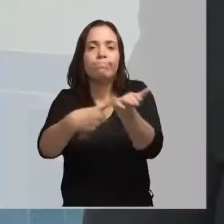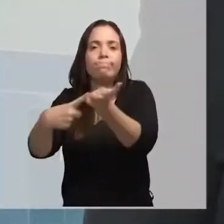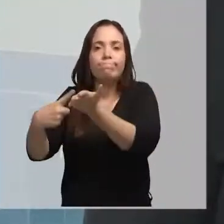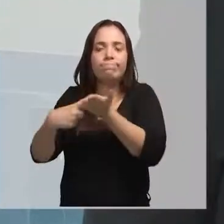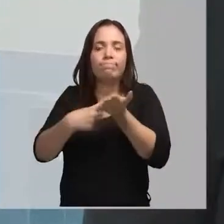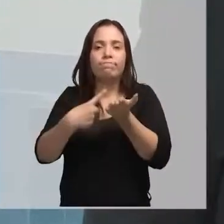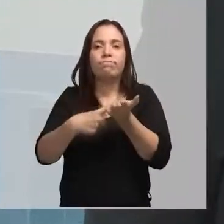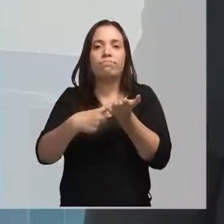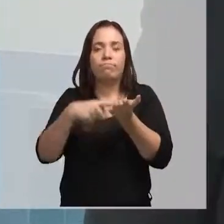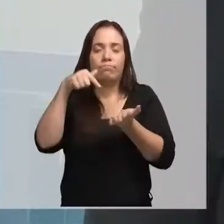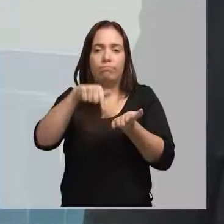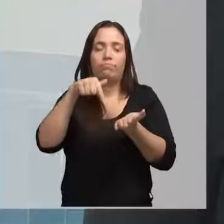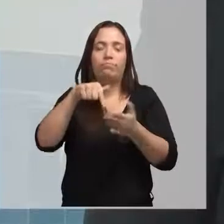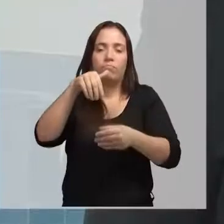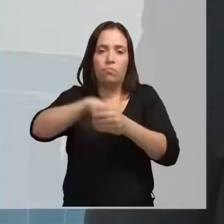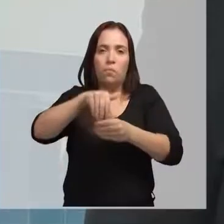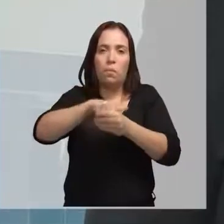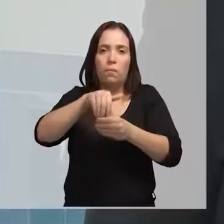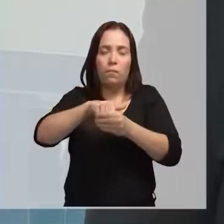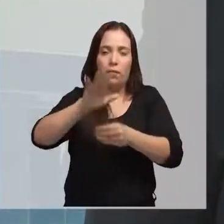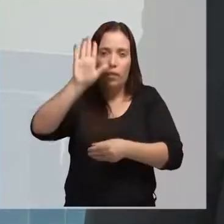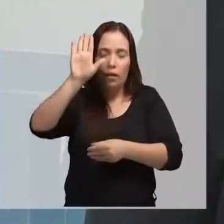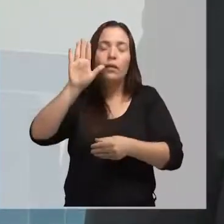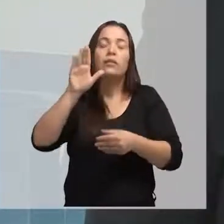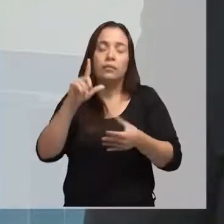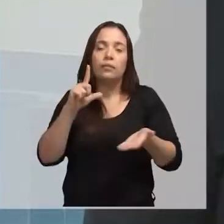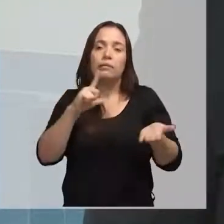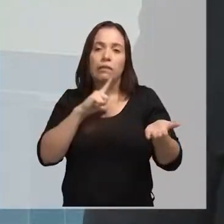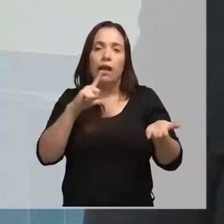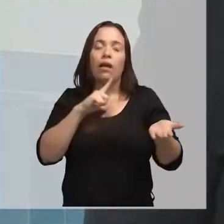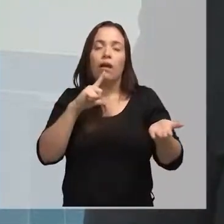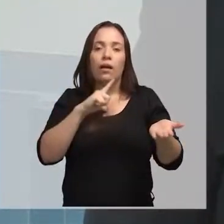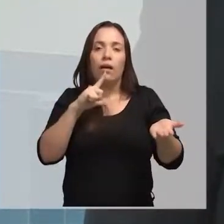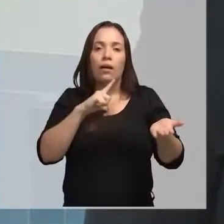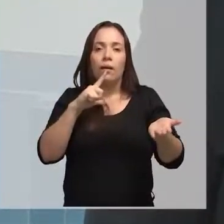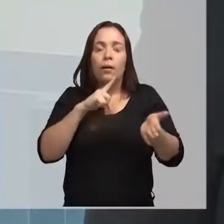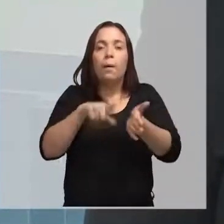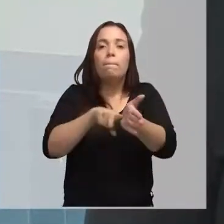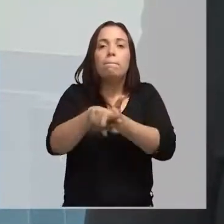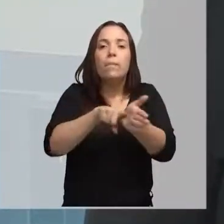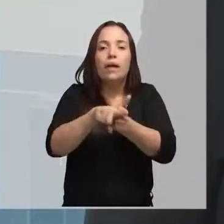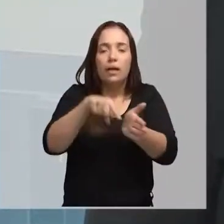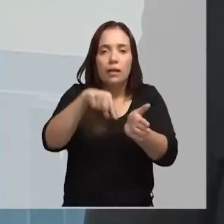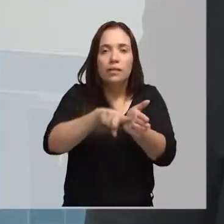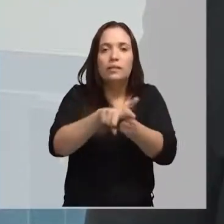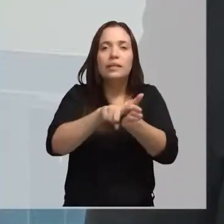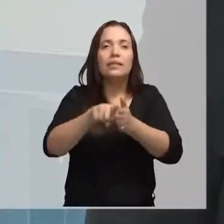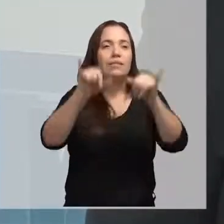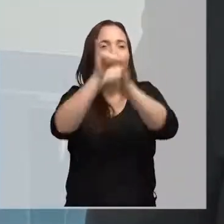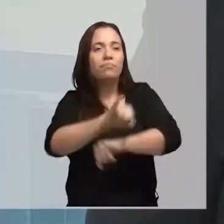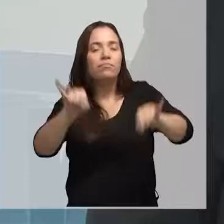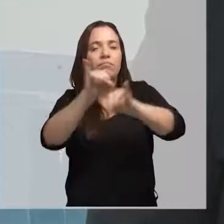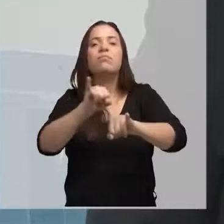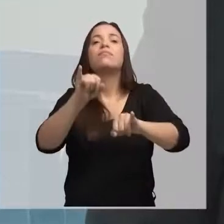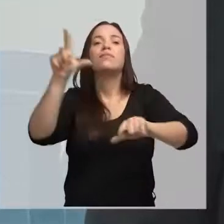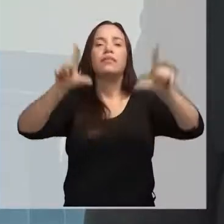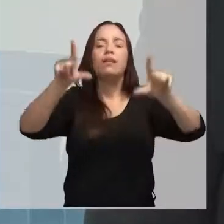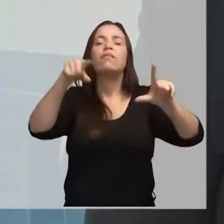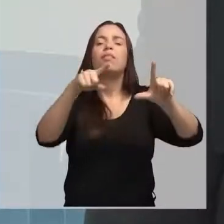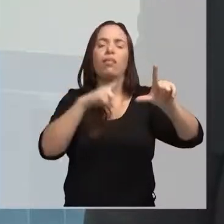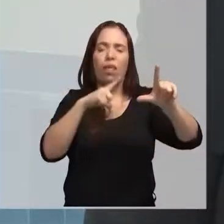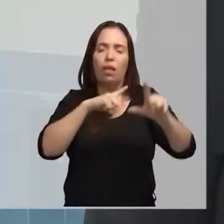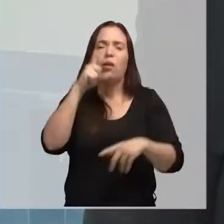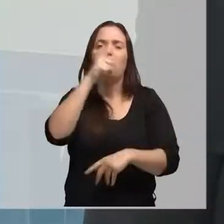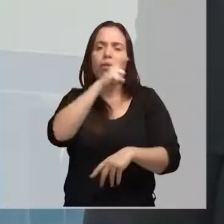eleição. O processo eleitoral brasileiro é viciado, as pesquisas são mentirosas e induzidas,